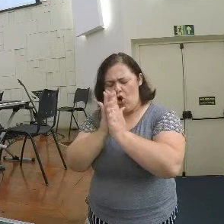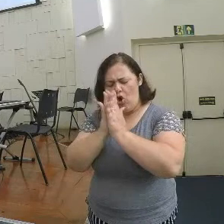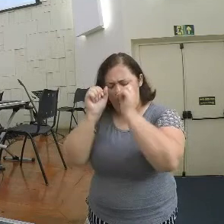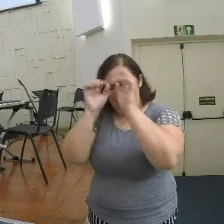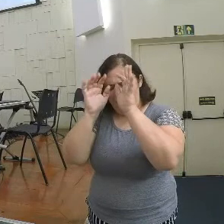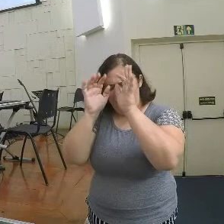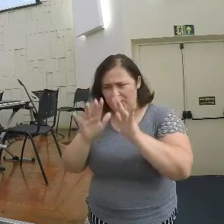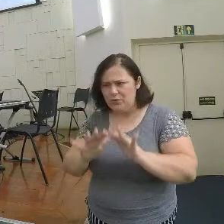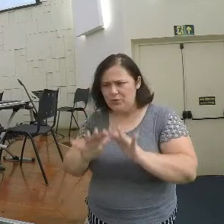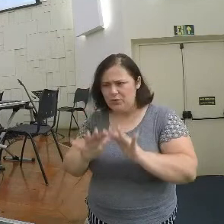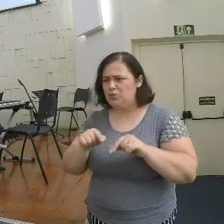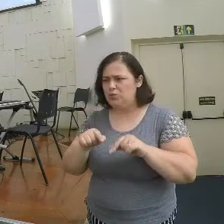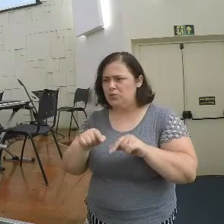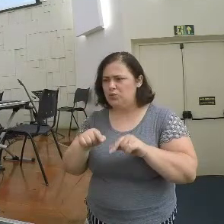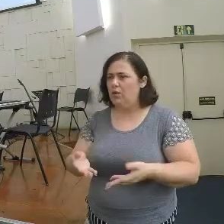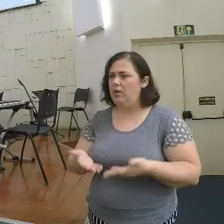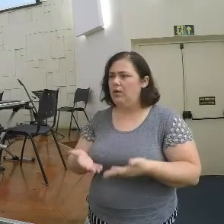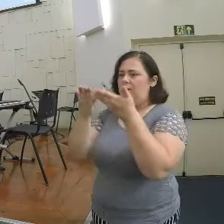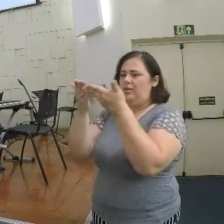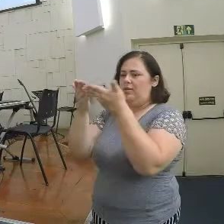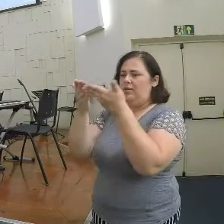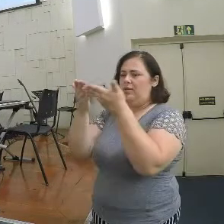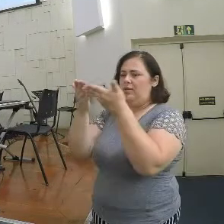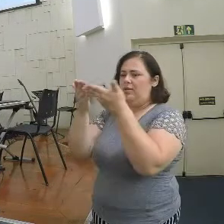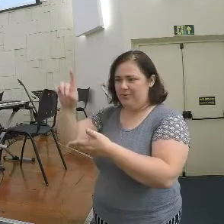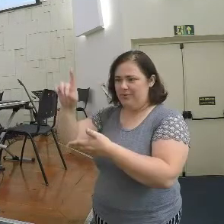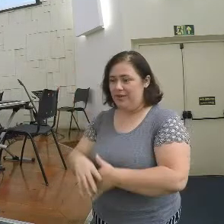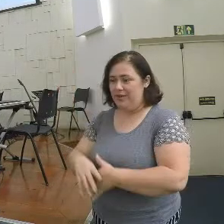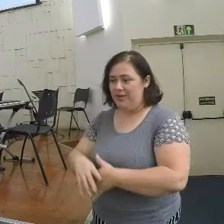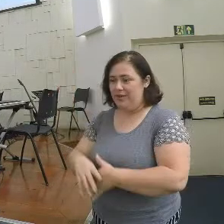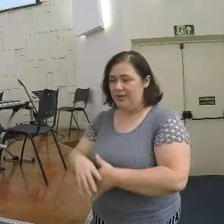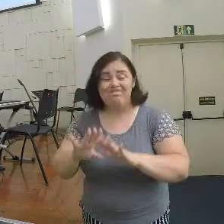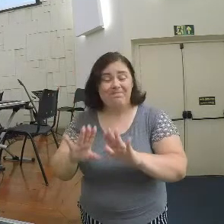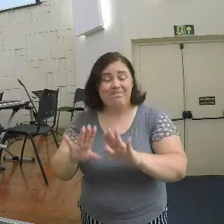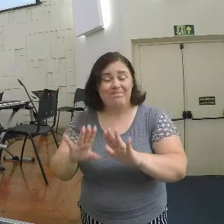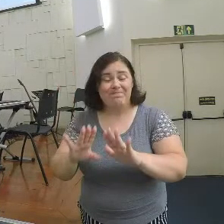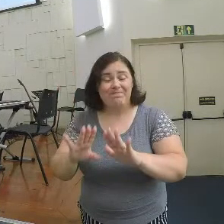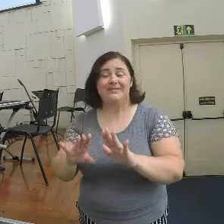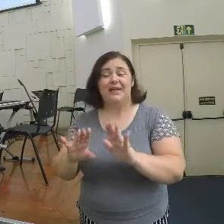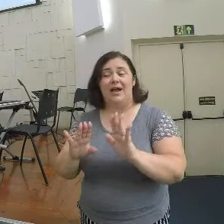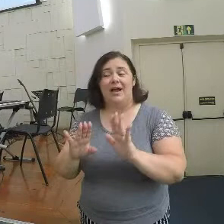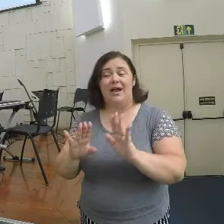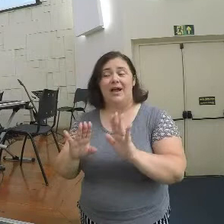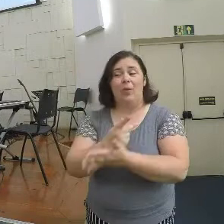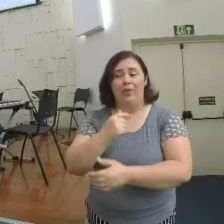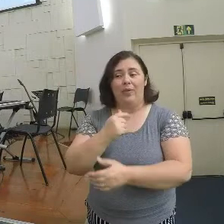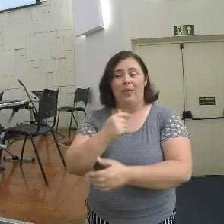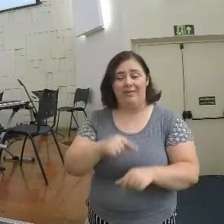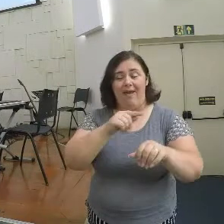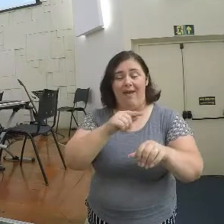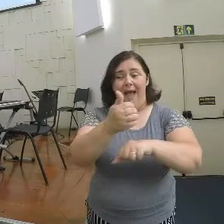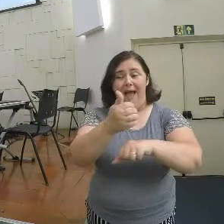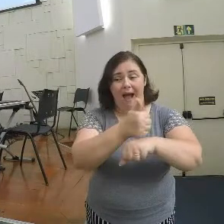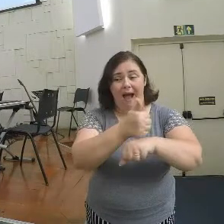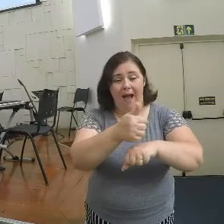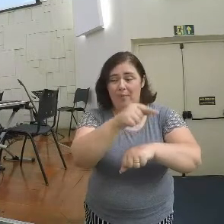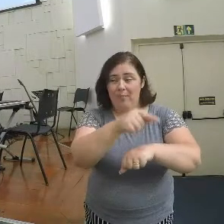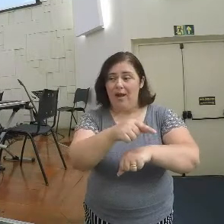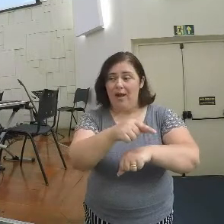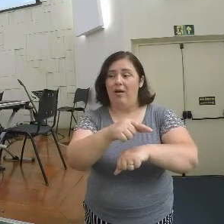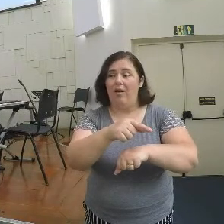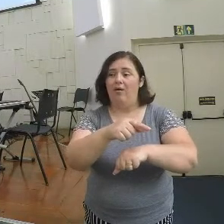promessas. Evidentemente, é fora de qualquer dúvida que o inferior, Abraão, é abençoado pelo